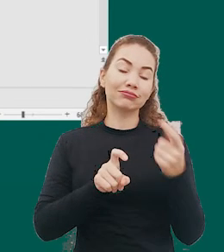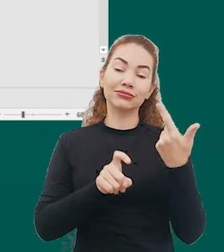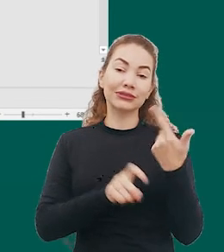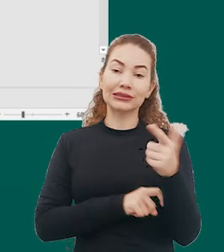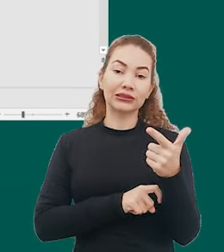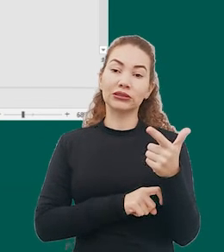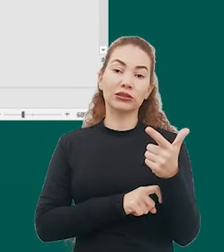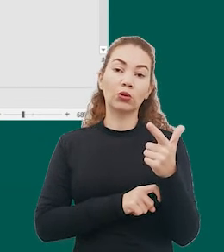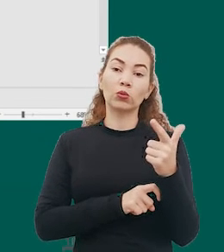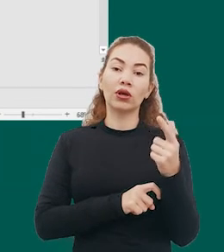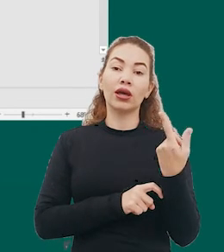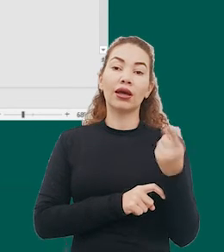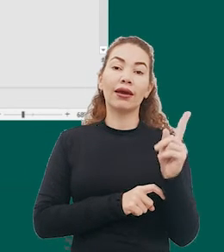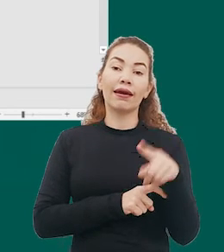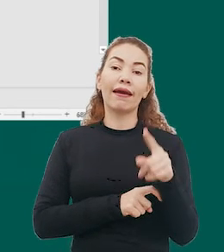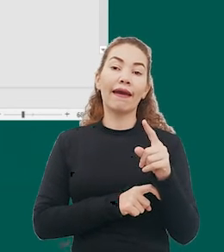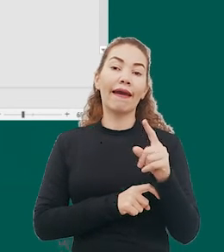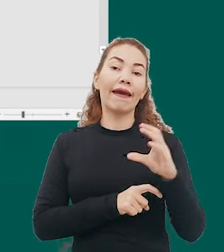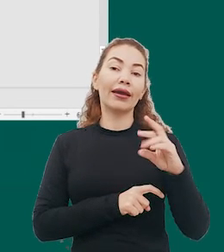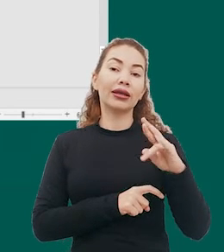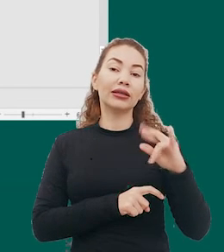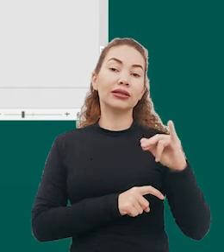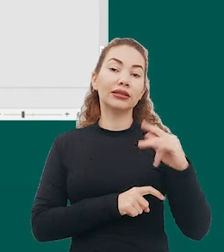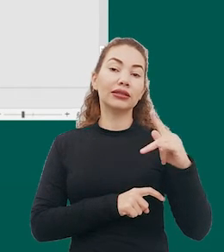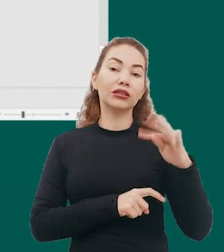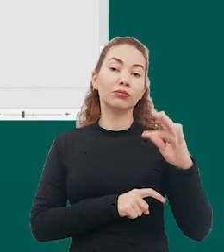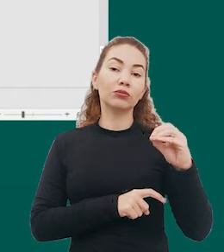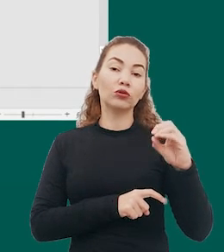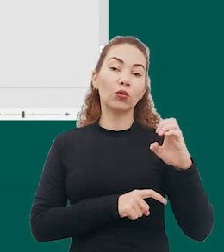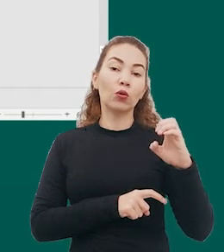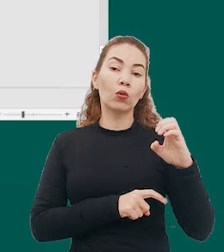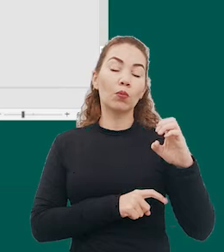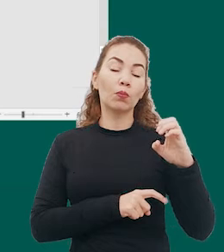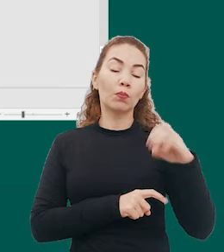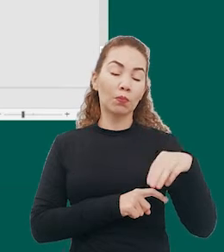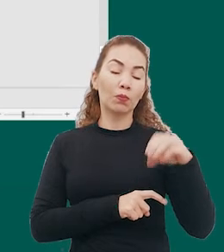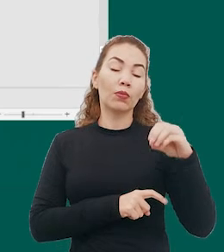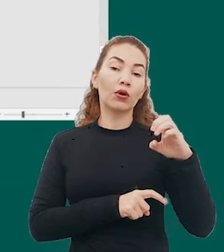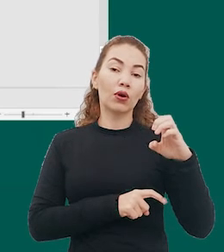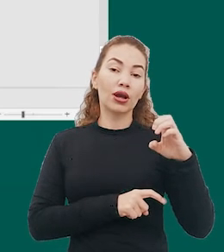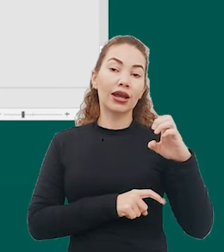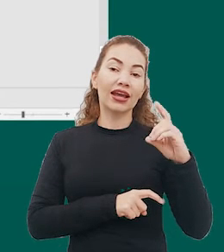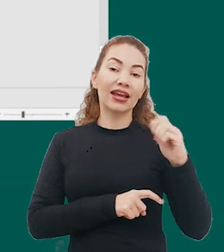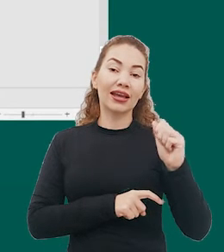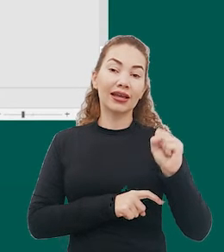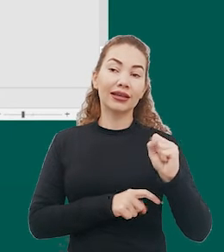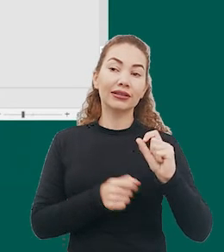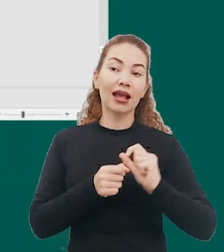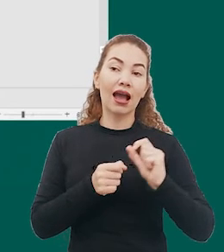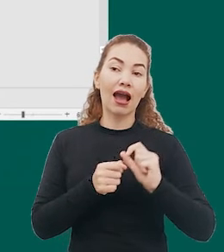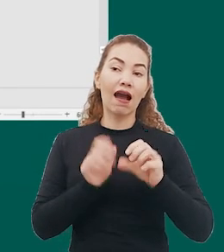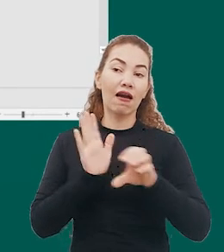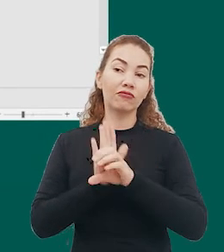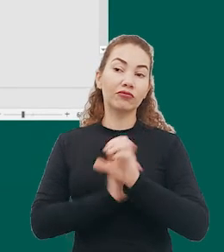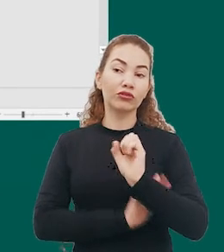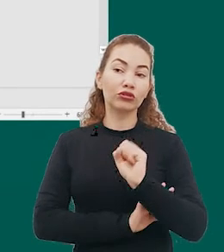não são consideradas criptomoedas, aí eu estarei fazendo a informação através do